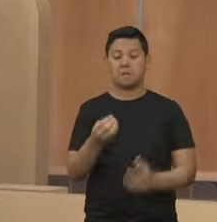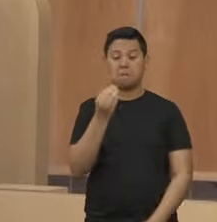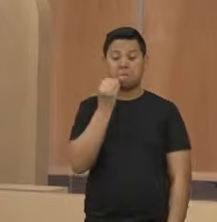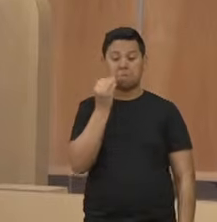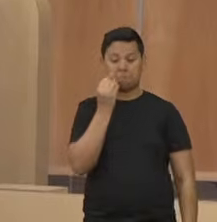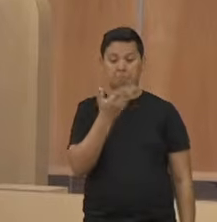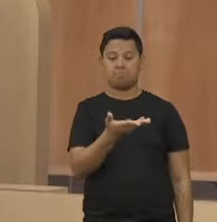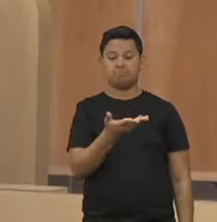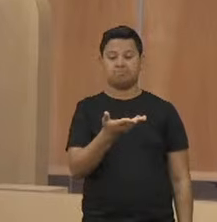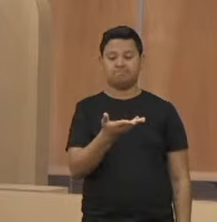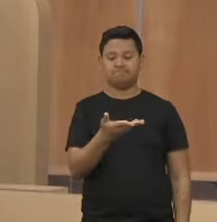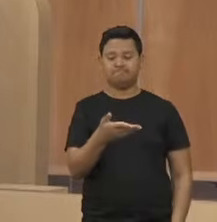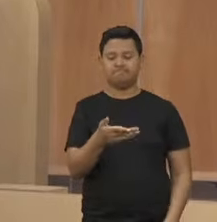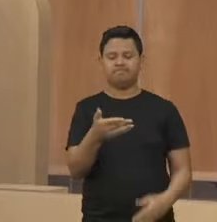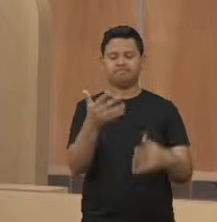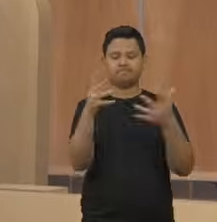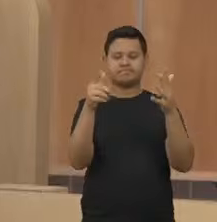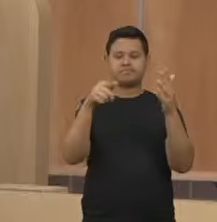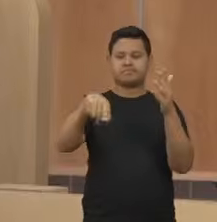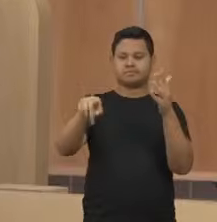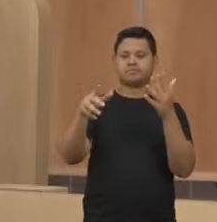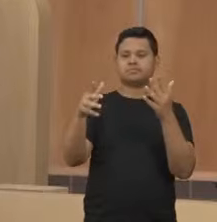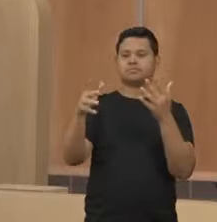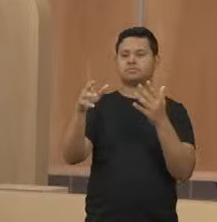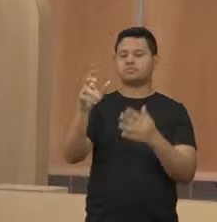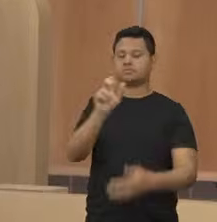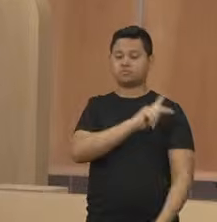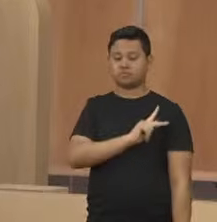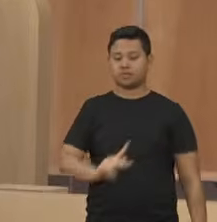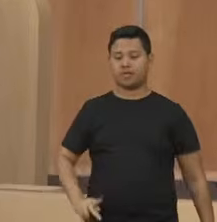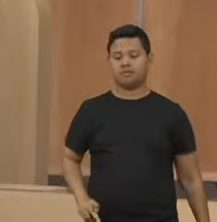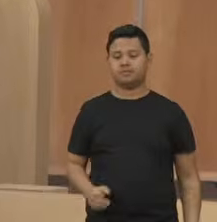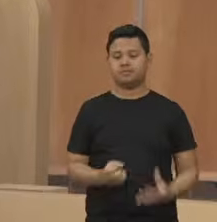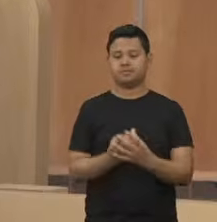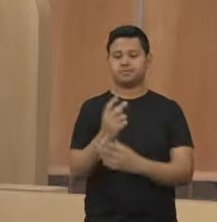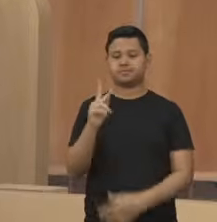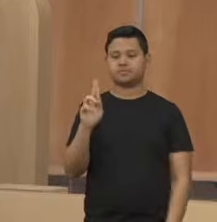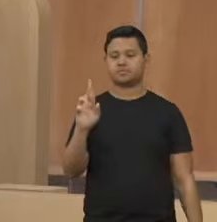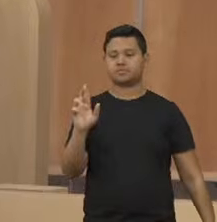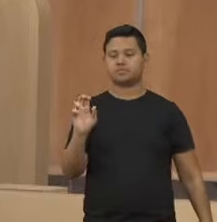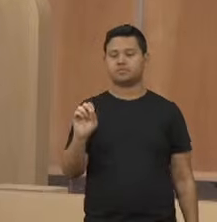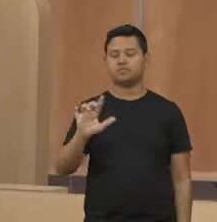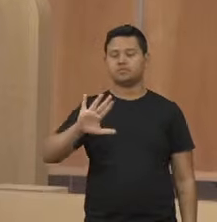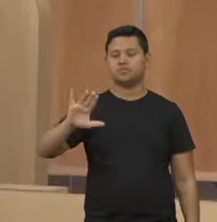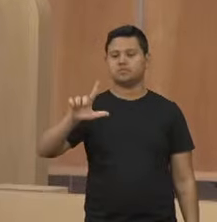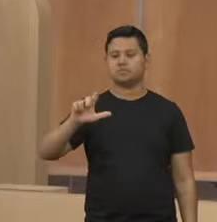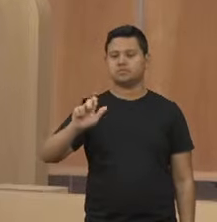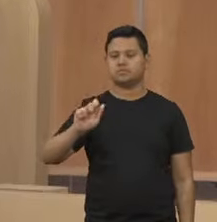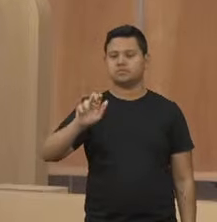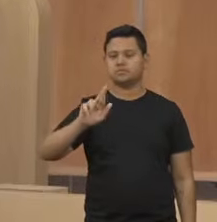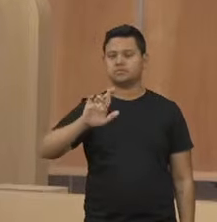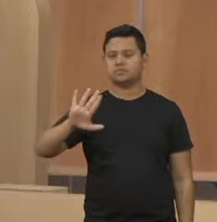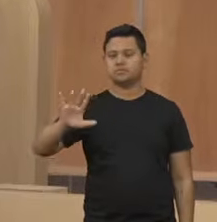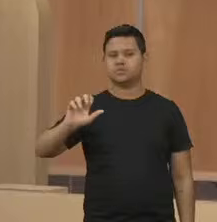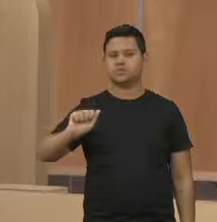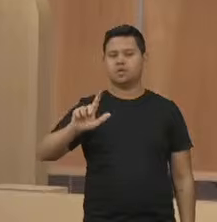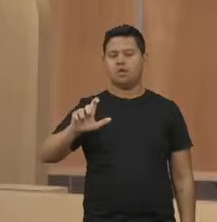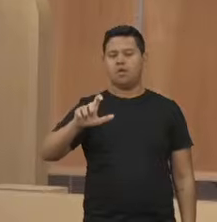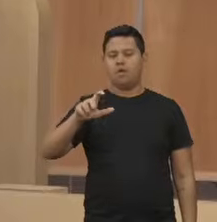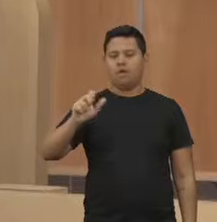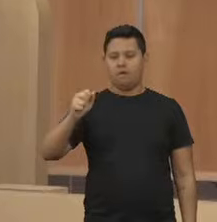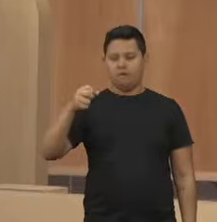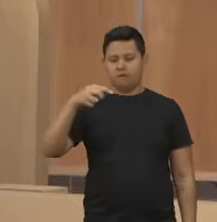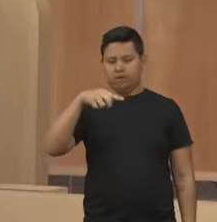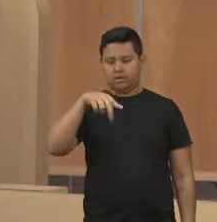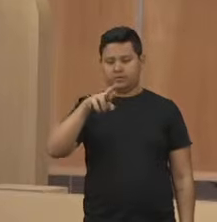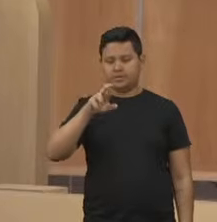oportunidades. Então eu quero dar os parabéns ao presidente da Fundação Prolar, o Alexandre Quadros, dar os parabéns